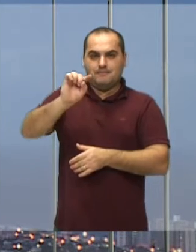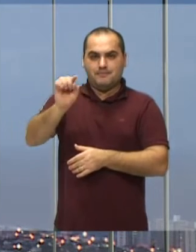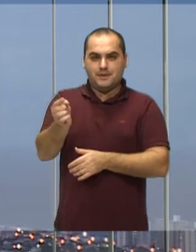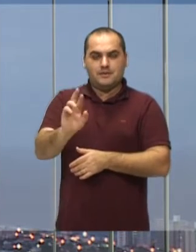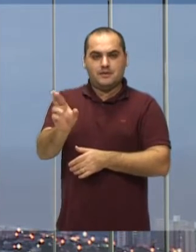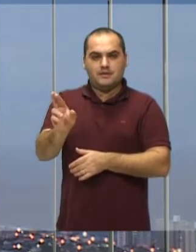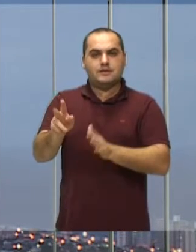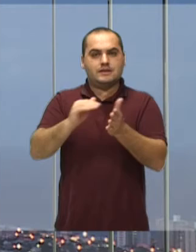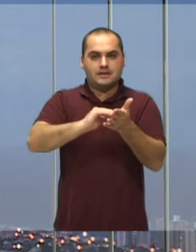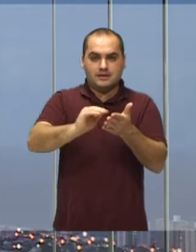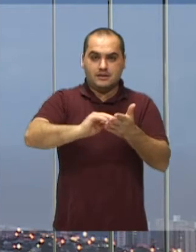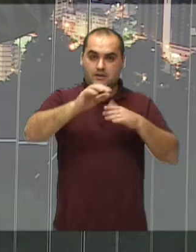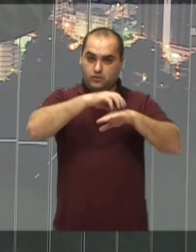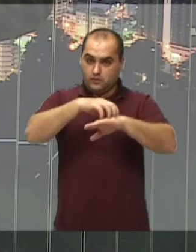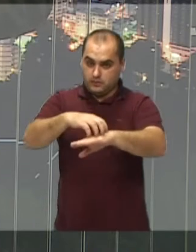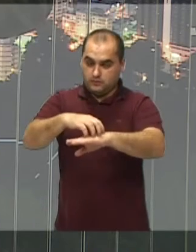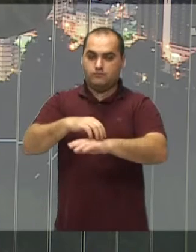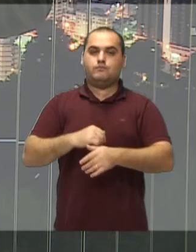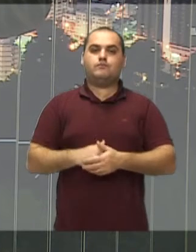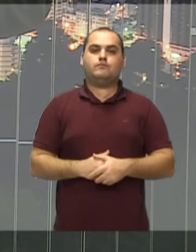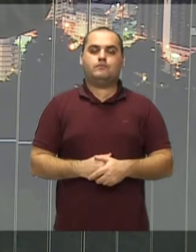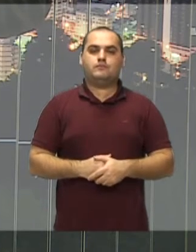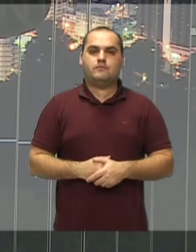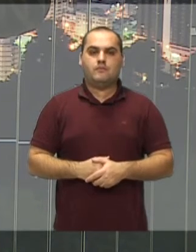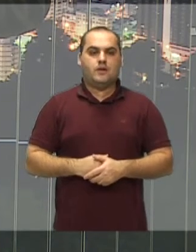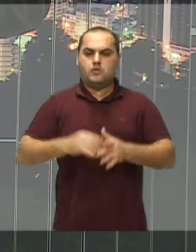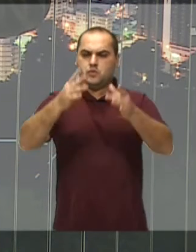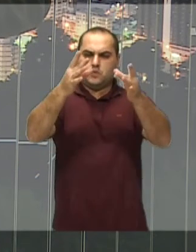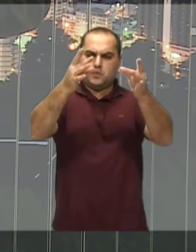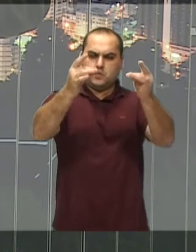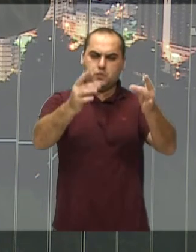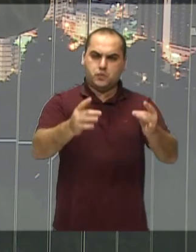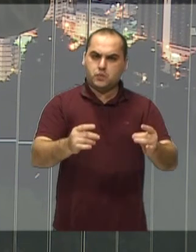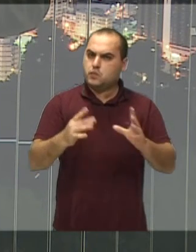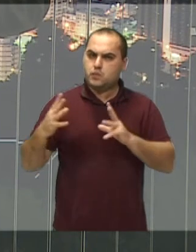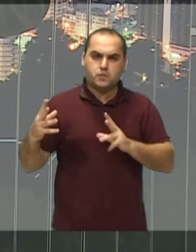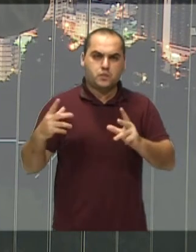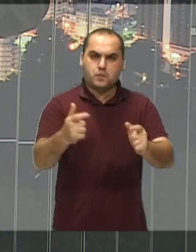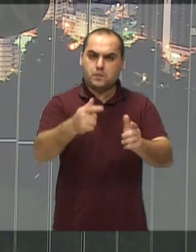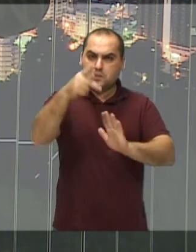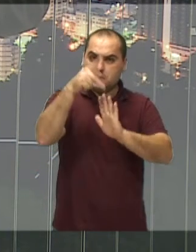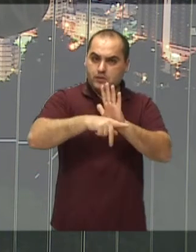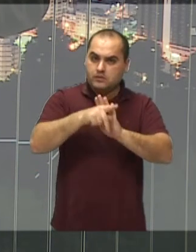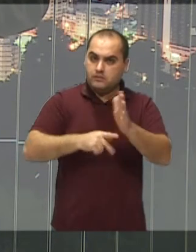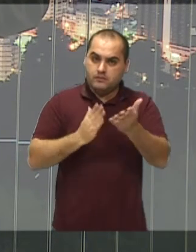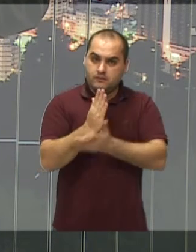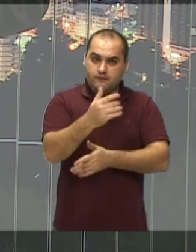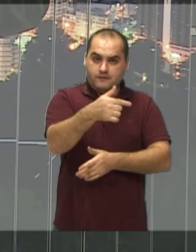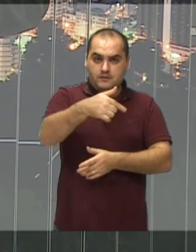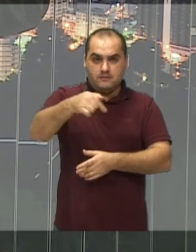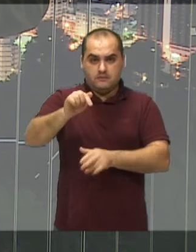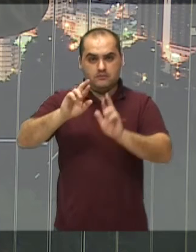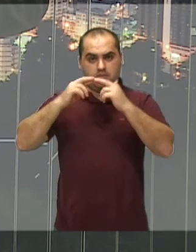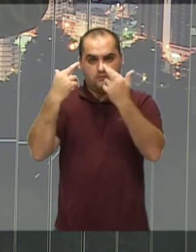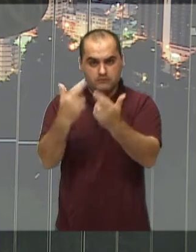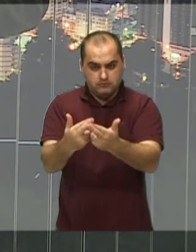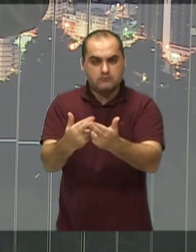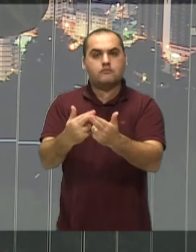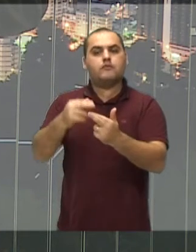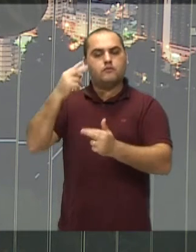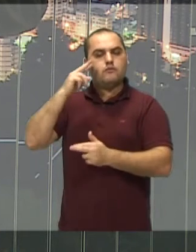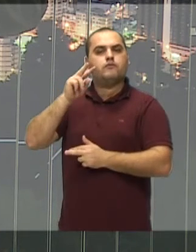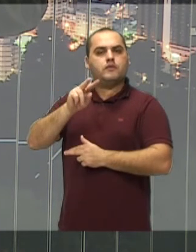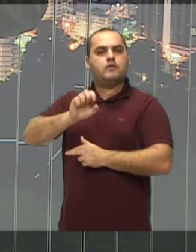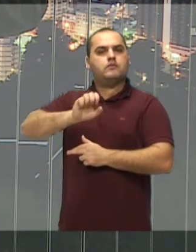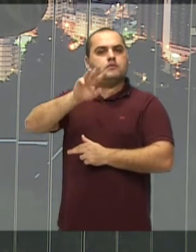para secretaria de turismo e os detalhes de todos os projetos aprovados na 27ª sessão ordinária